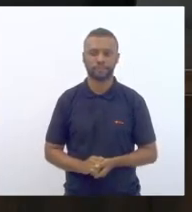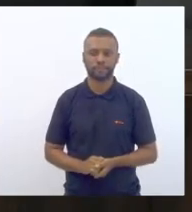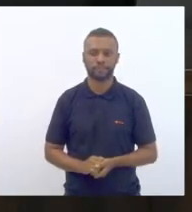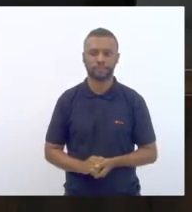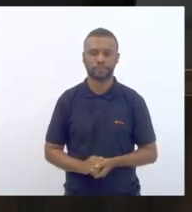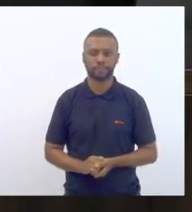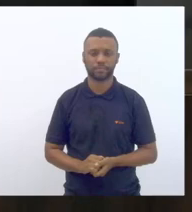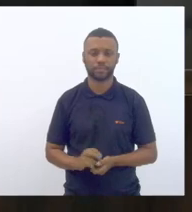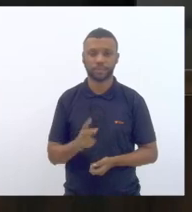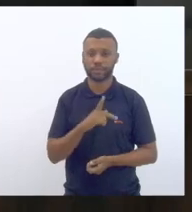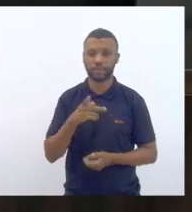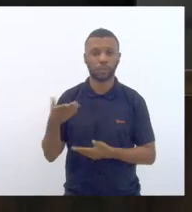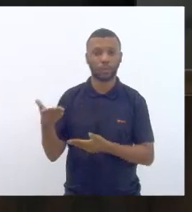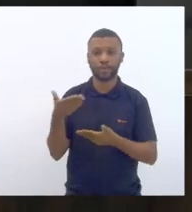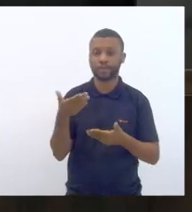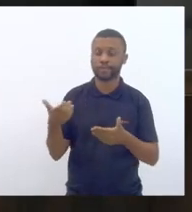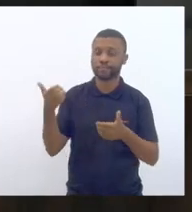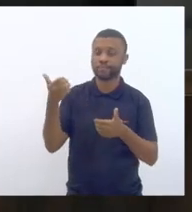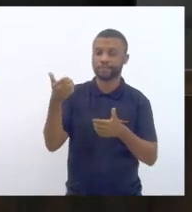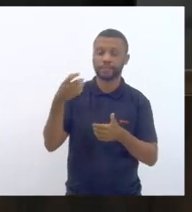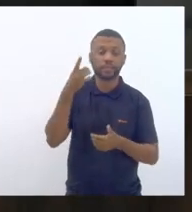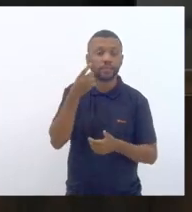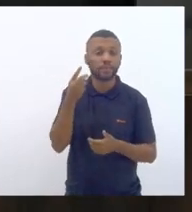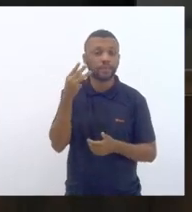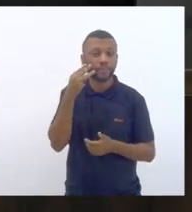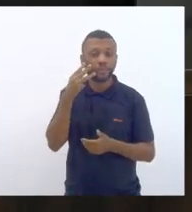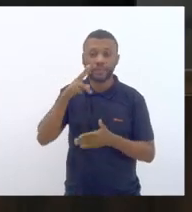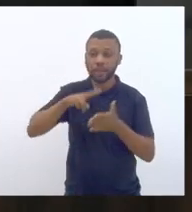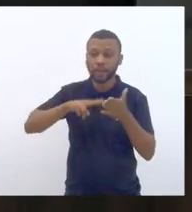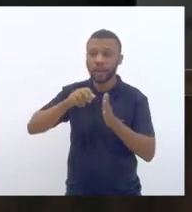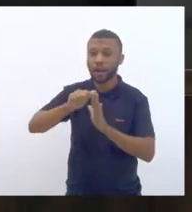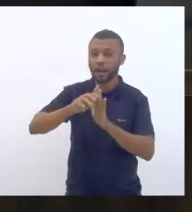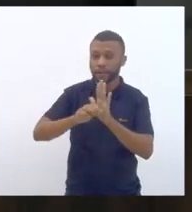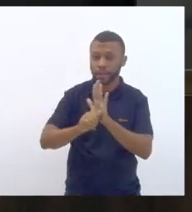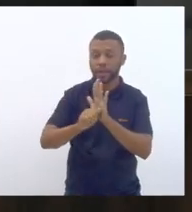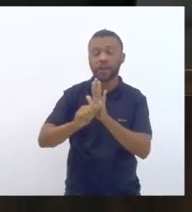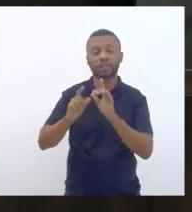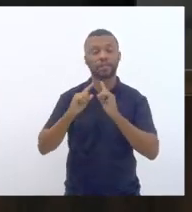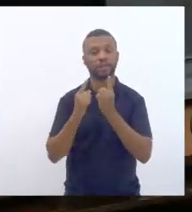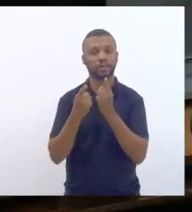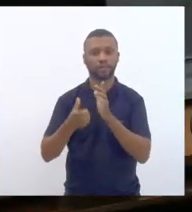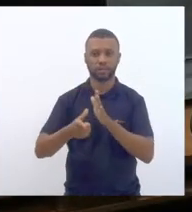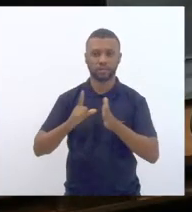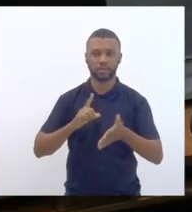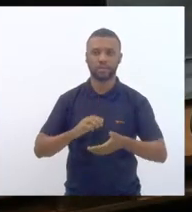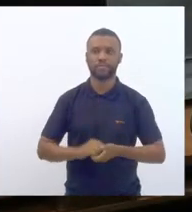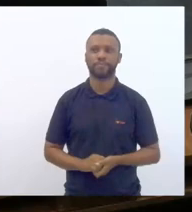Com a presidência, convida para o deputado Valdeir Carneiro fazer a leitura da ata da sessão anterior.